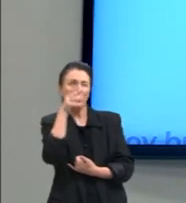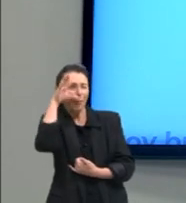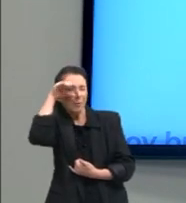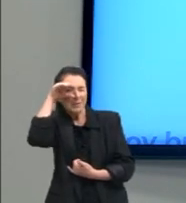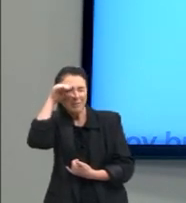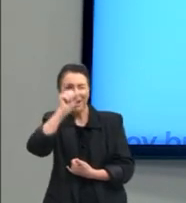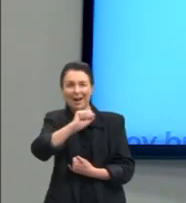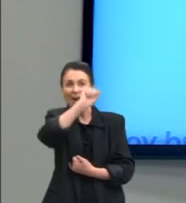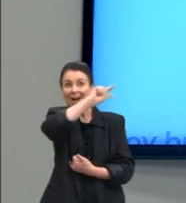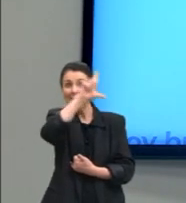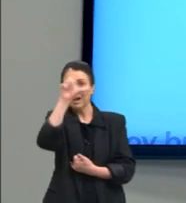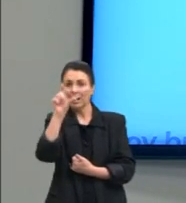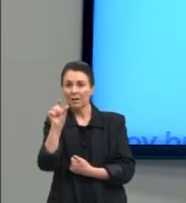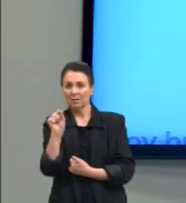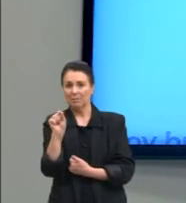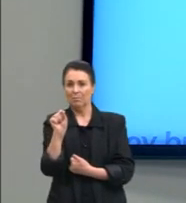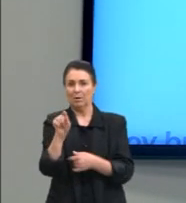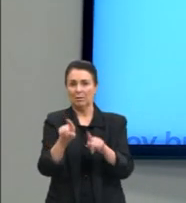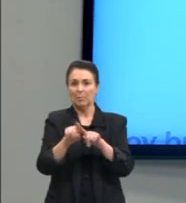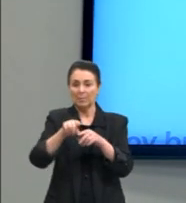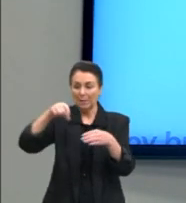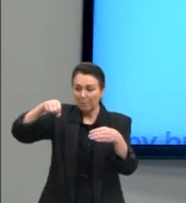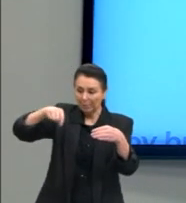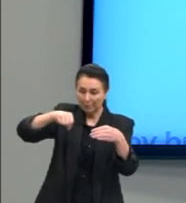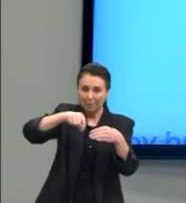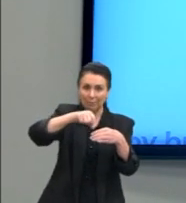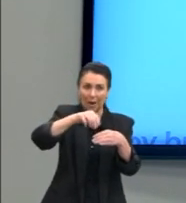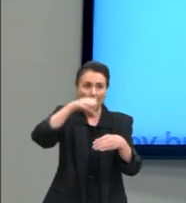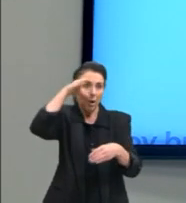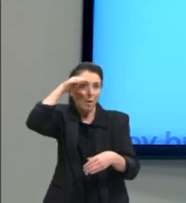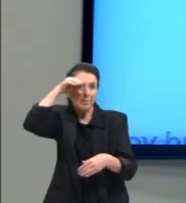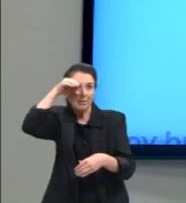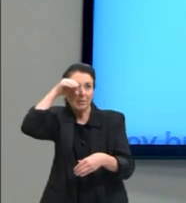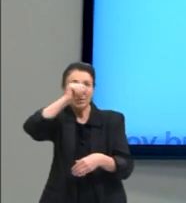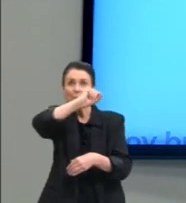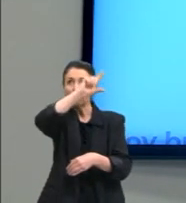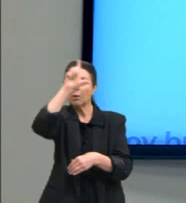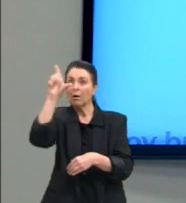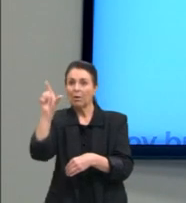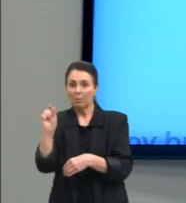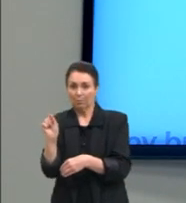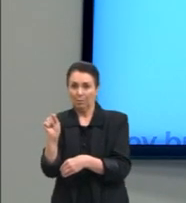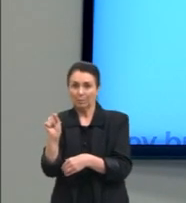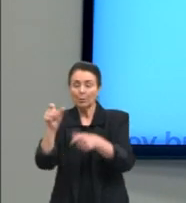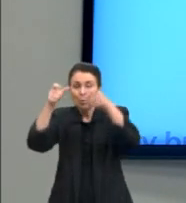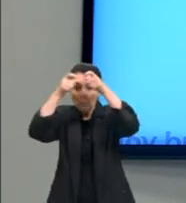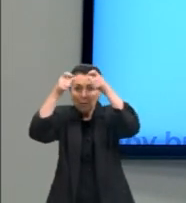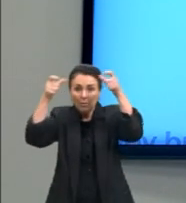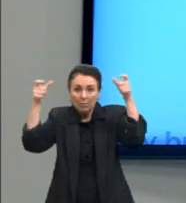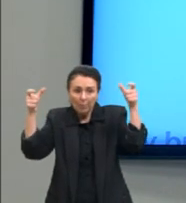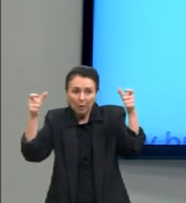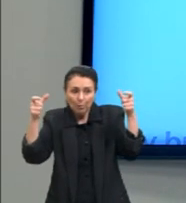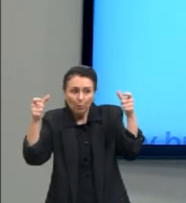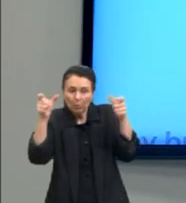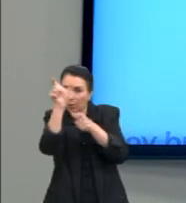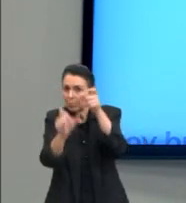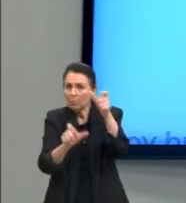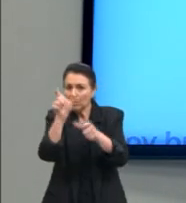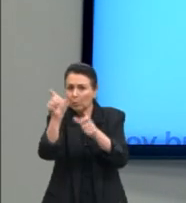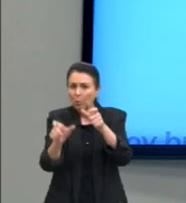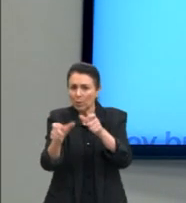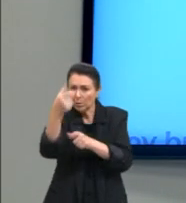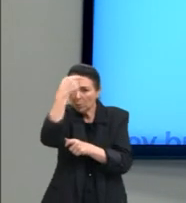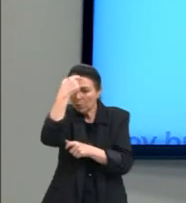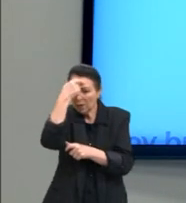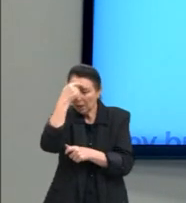hortaliças em uma determinada a lua são conhecimento do senso comum que também pode ser interessantes e podem